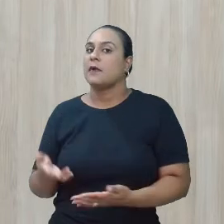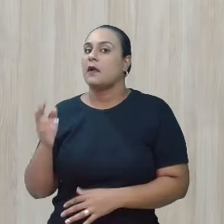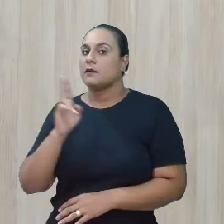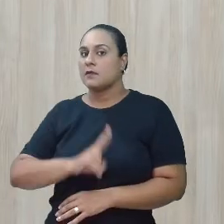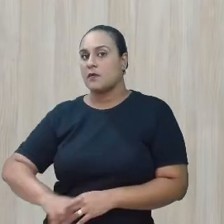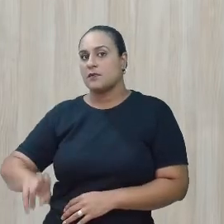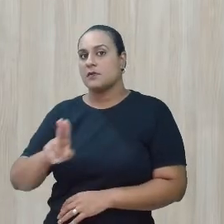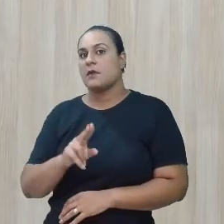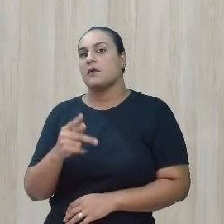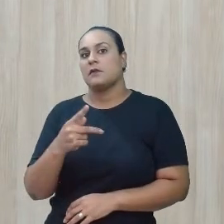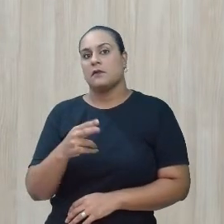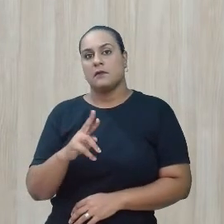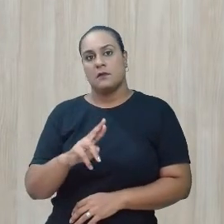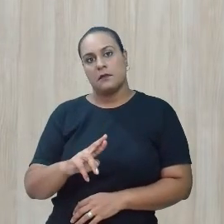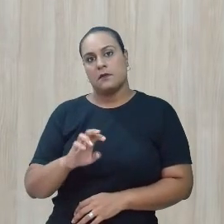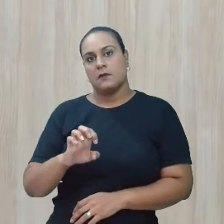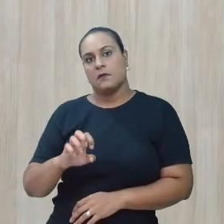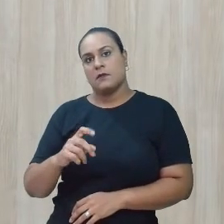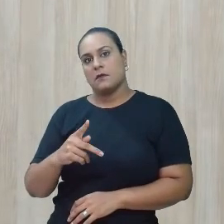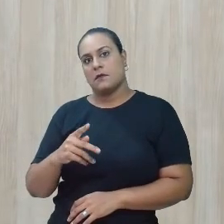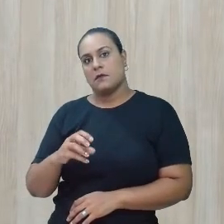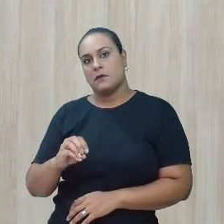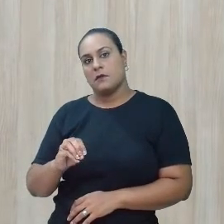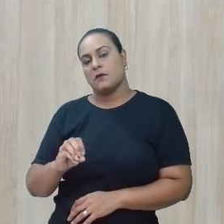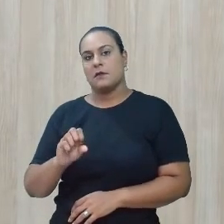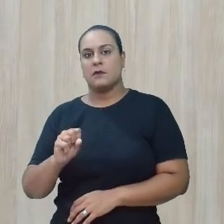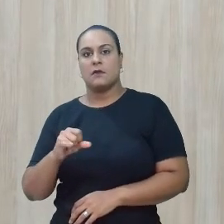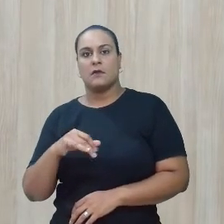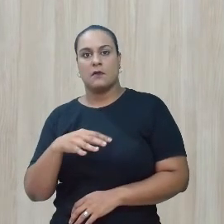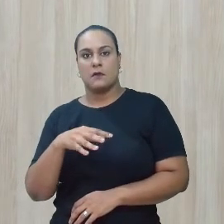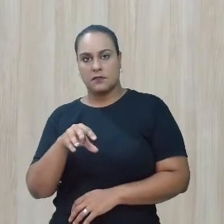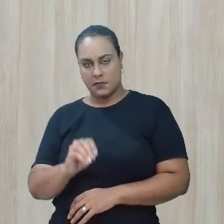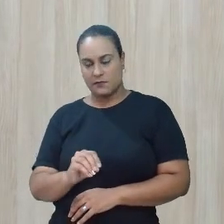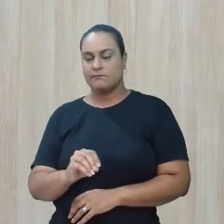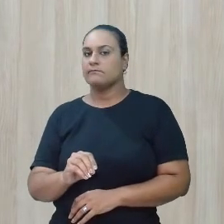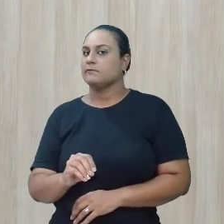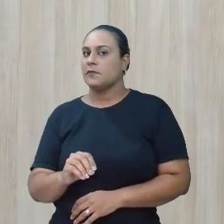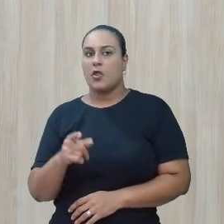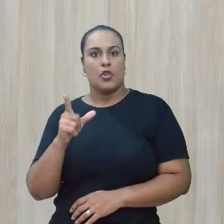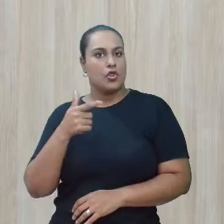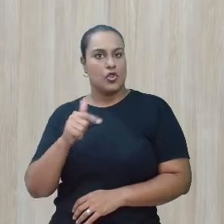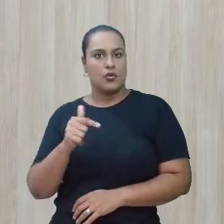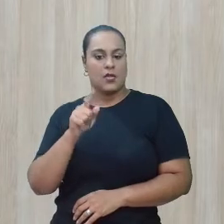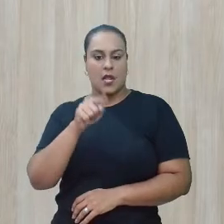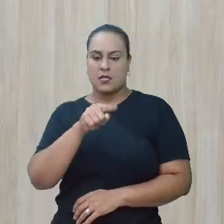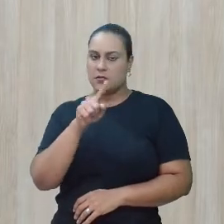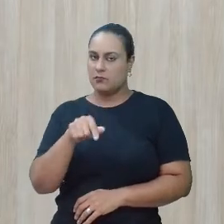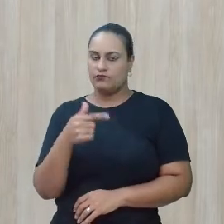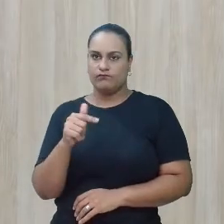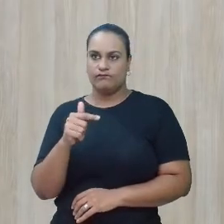a preposição, tá certo? Não é o verbo, a gente não marca com o acento circunflexo.